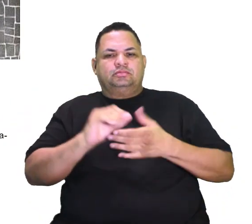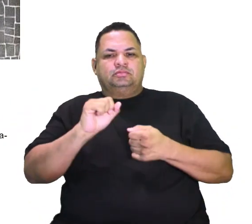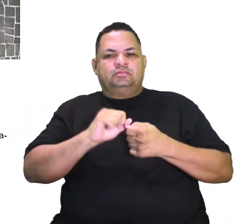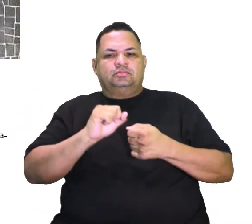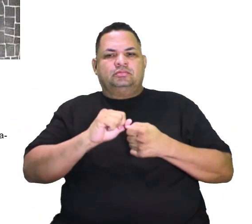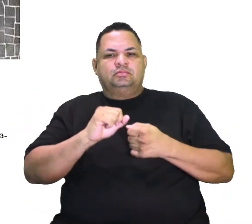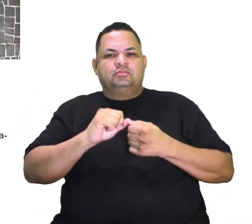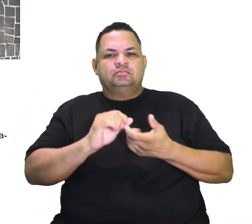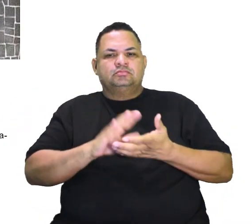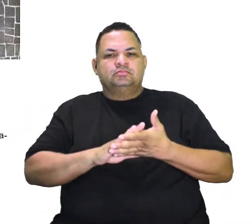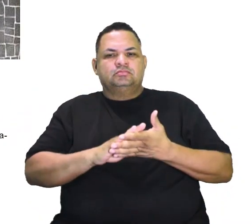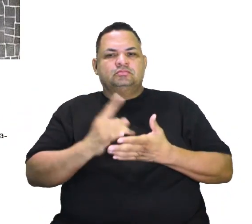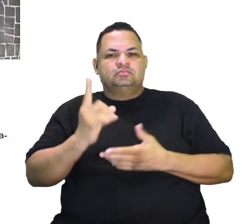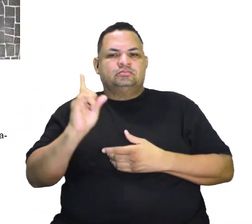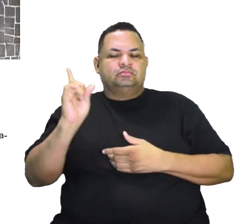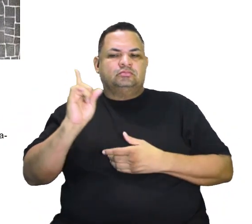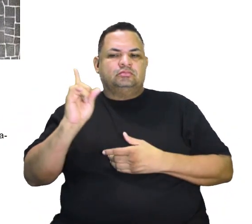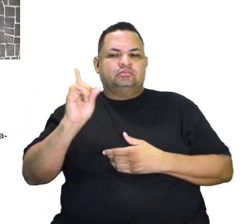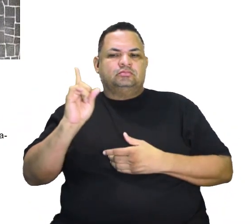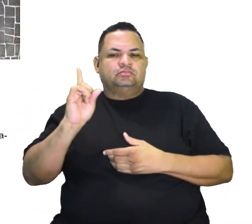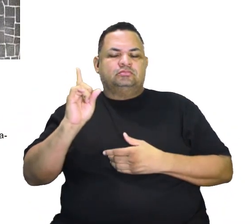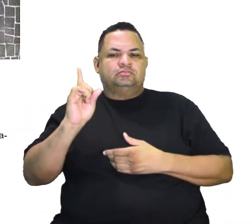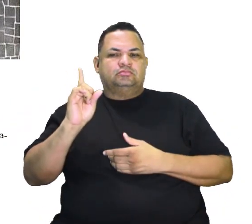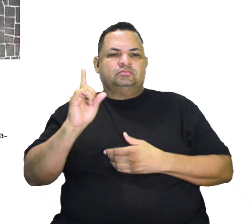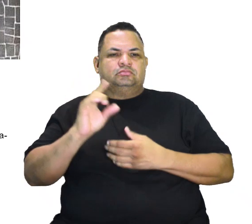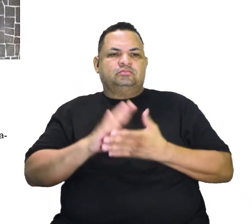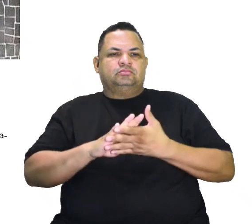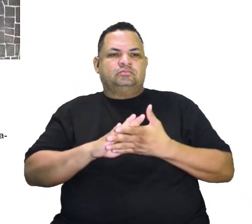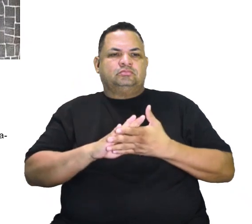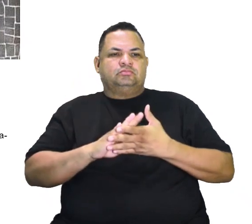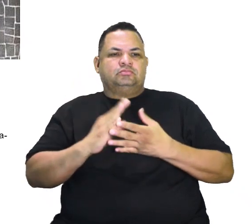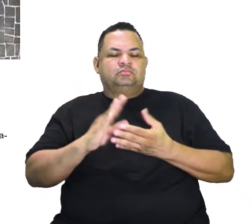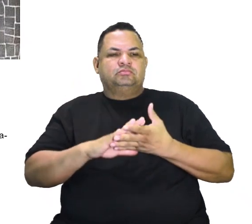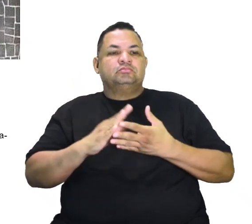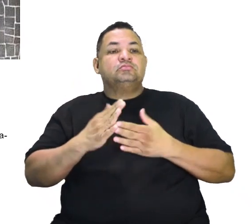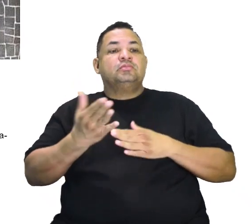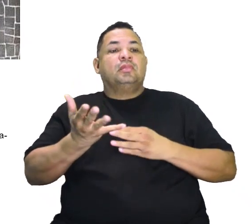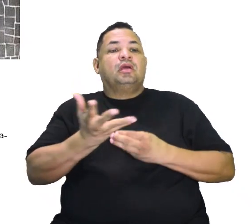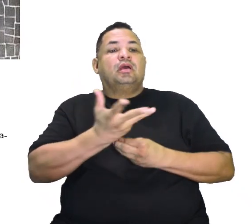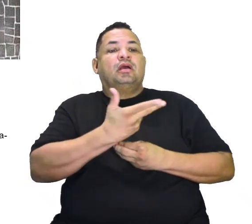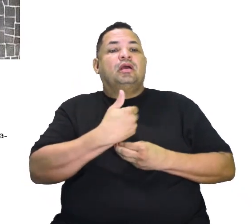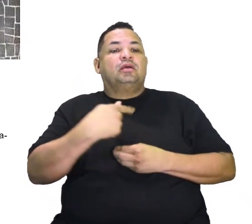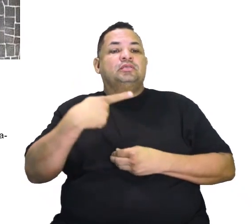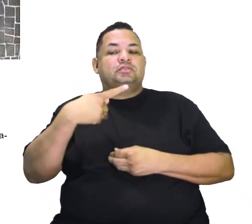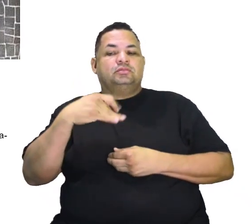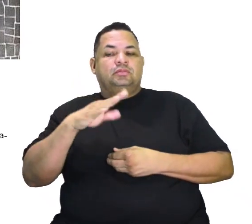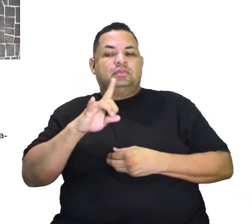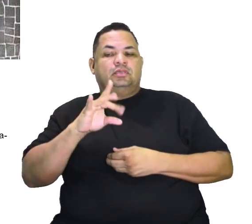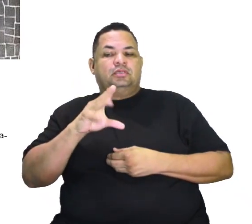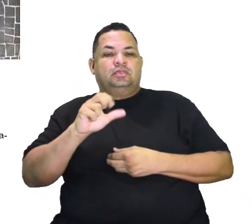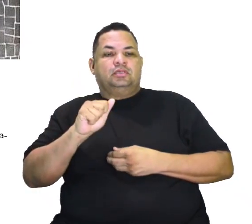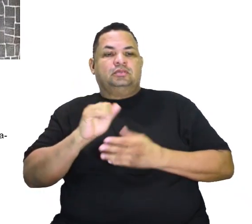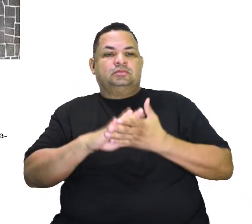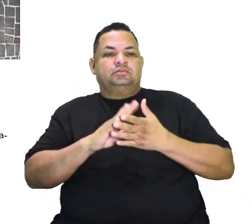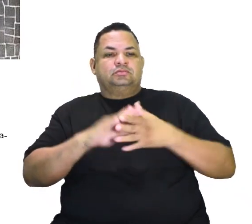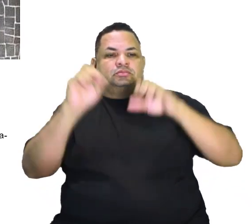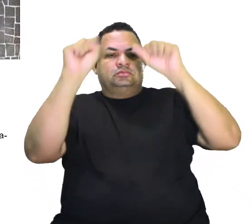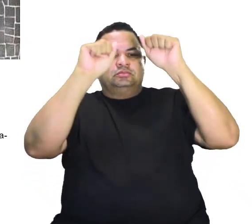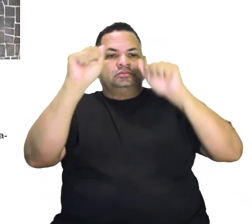mosaico, né, feito com peças aí. Então, ele, nas artes plásticas,